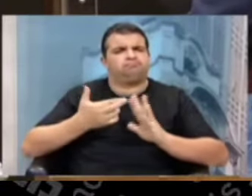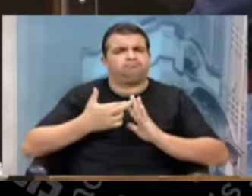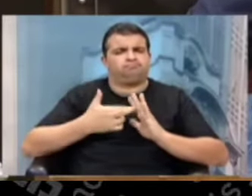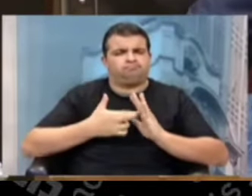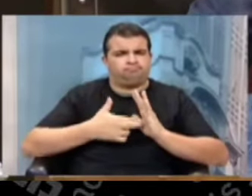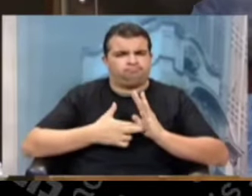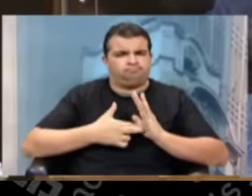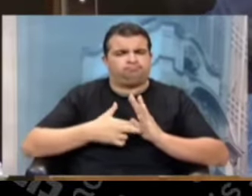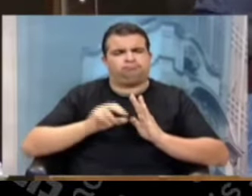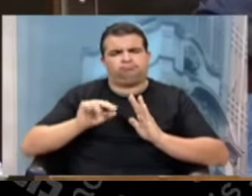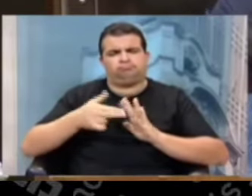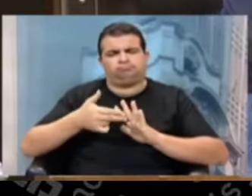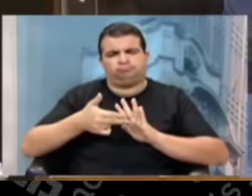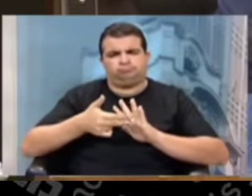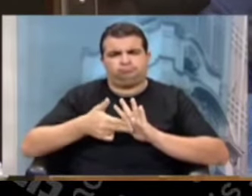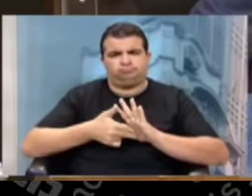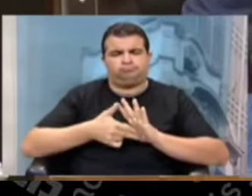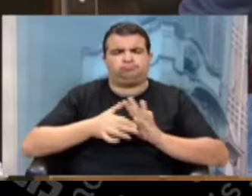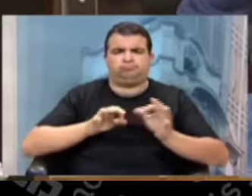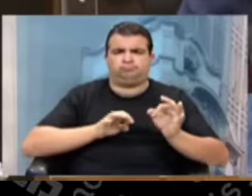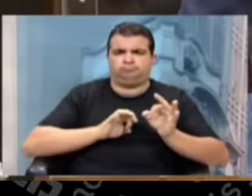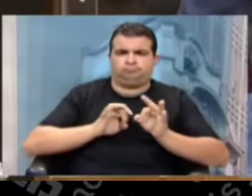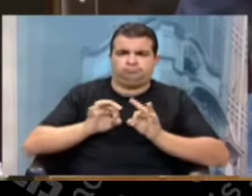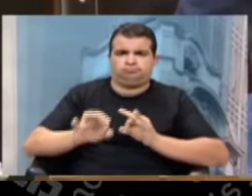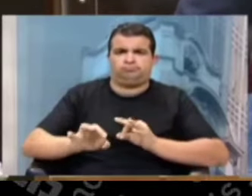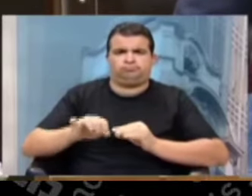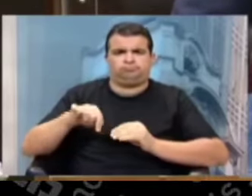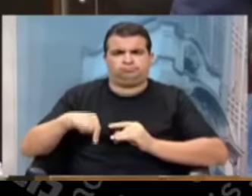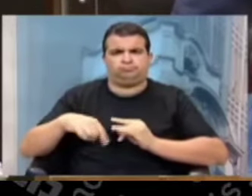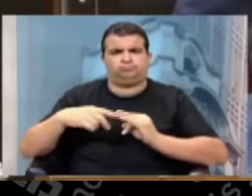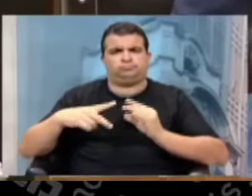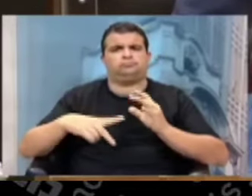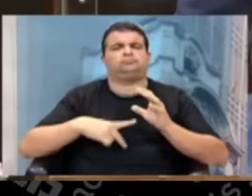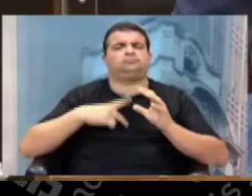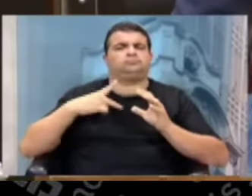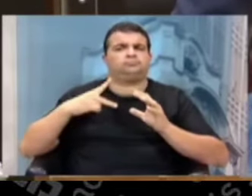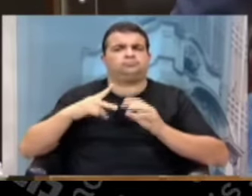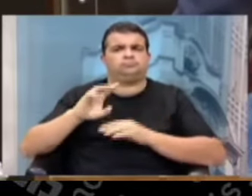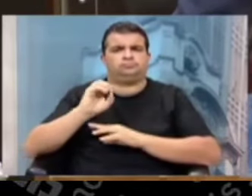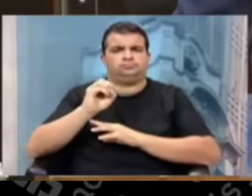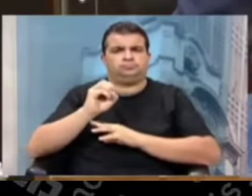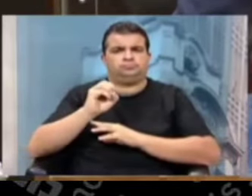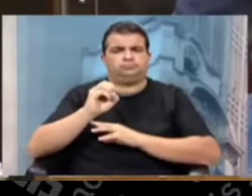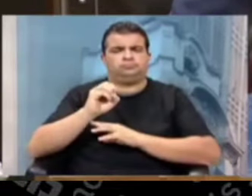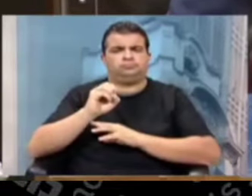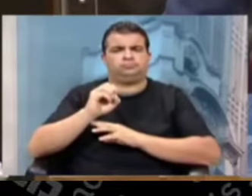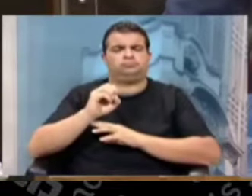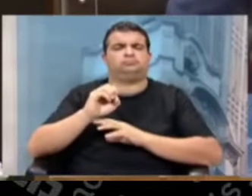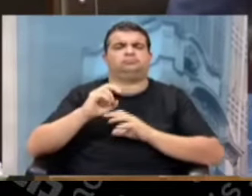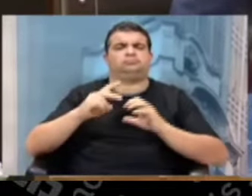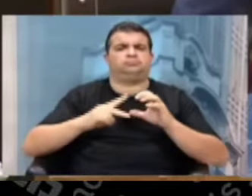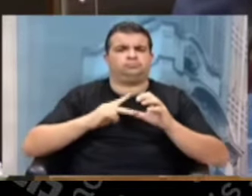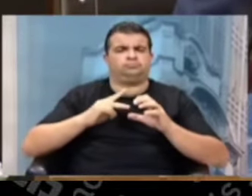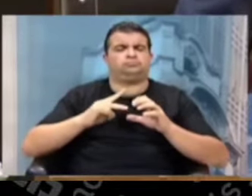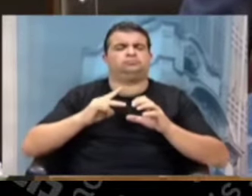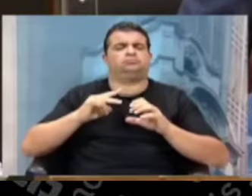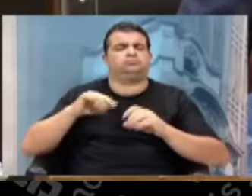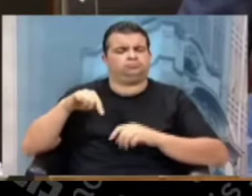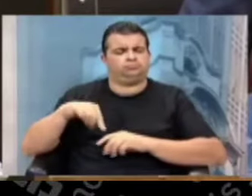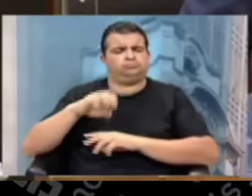essa norma, esse projeto de lei, aqui na Câmara de Vereadores de Porto Alegre, na Câmara Municipal de Porto